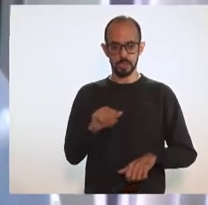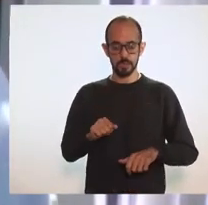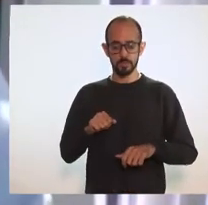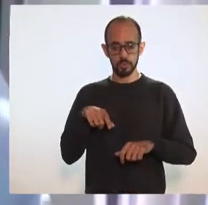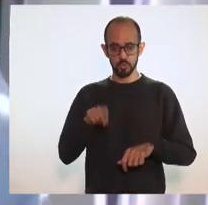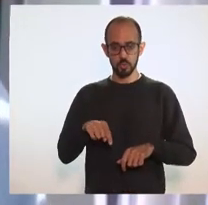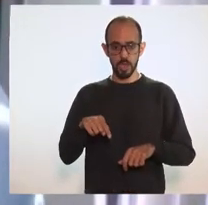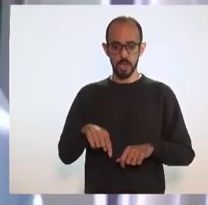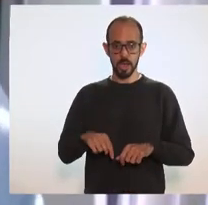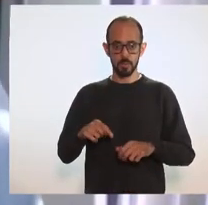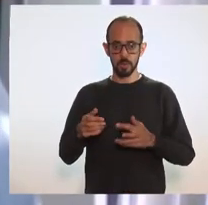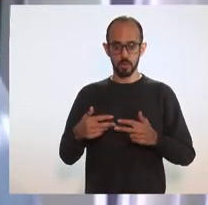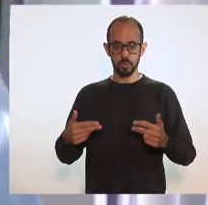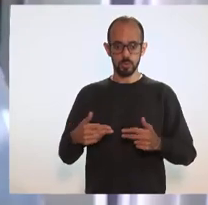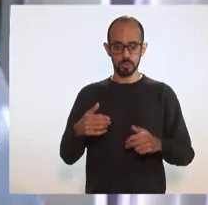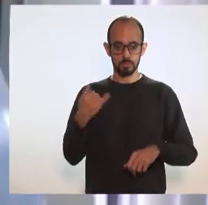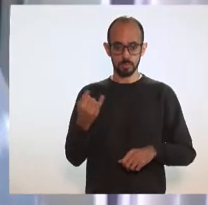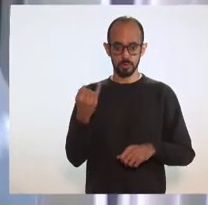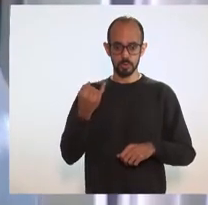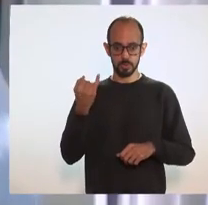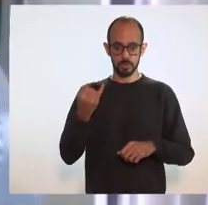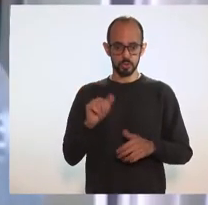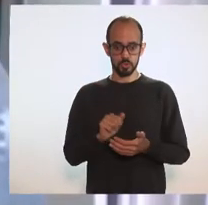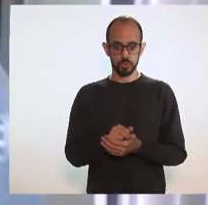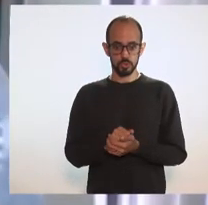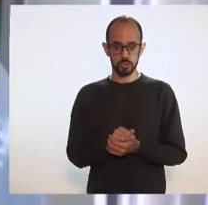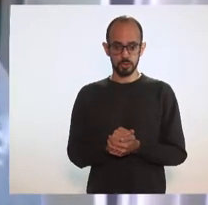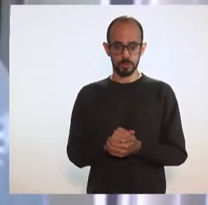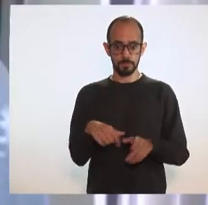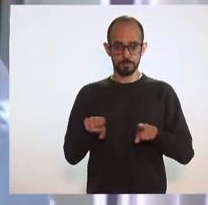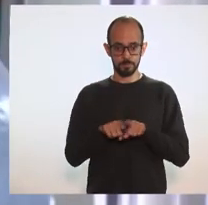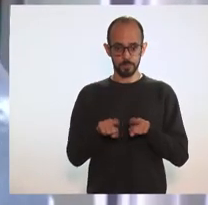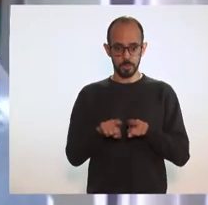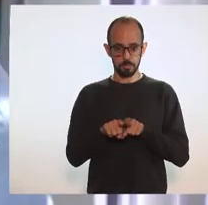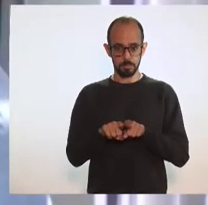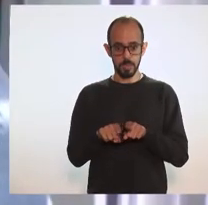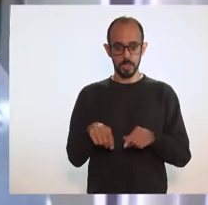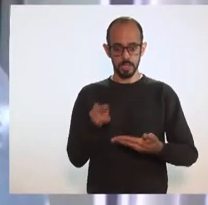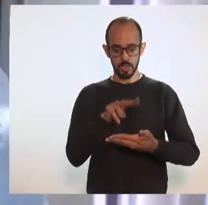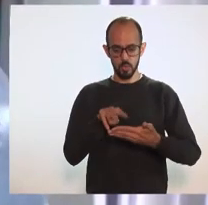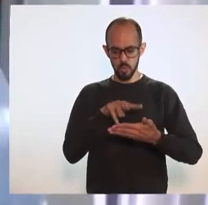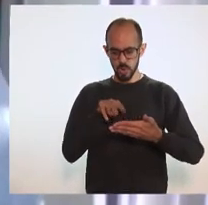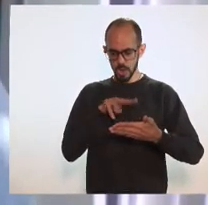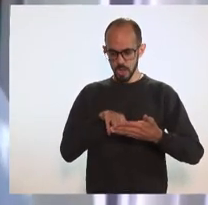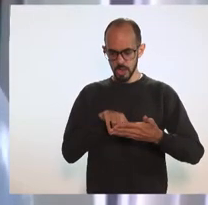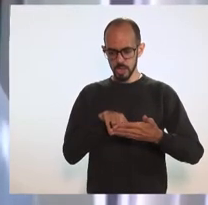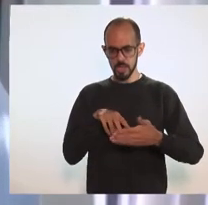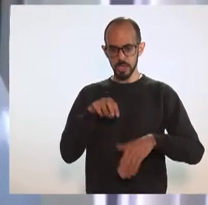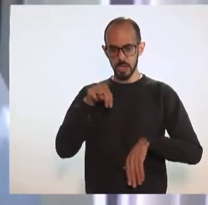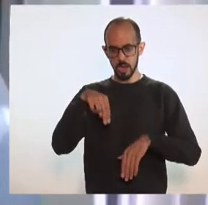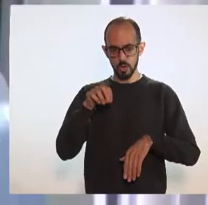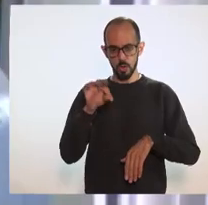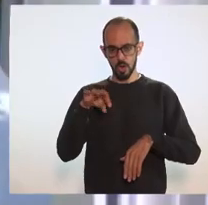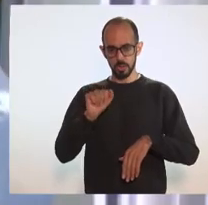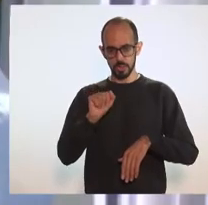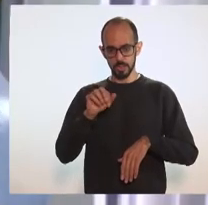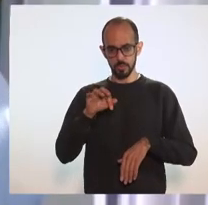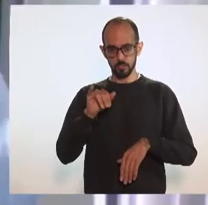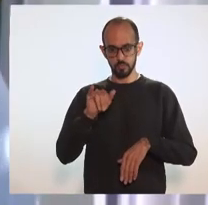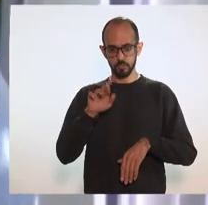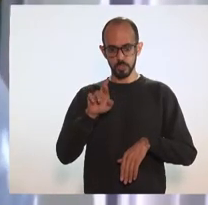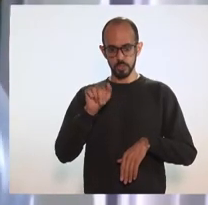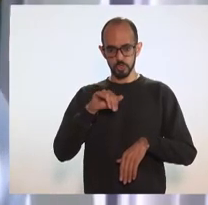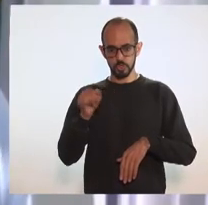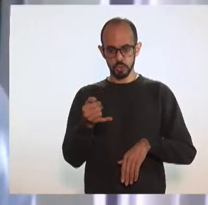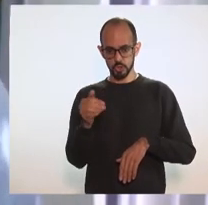uma questão central no que tange a este projeto a Camille reunir a nota da fusion enfim Primeiro lugar eu acho que ele tem